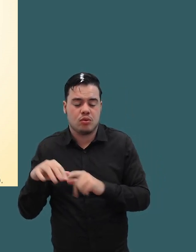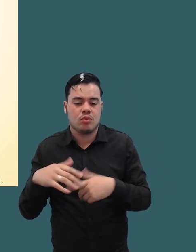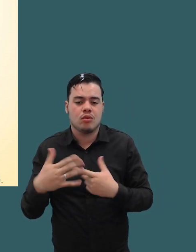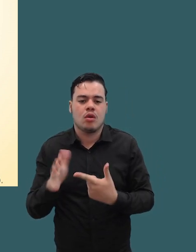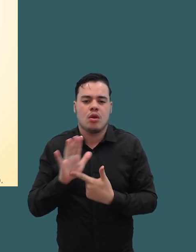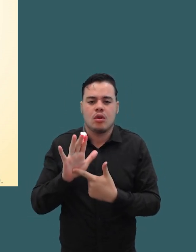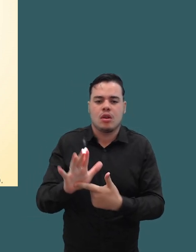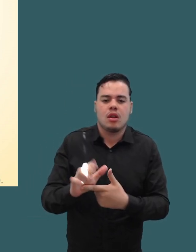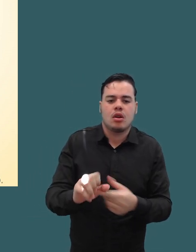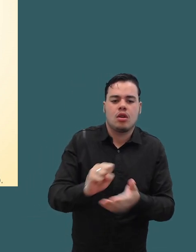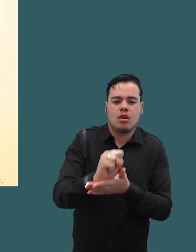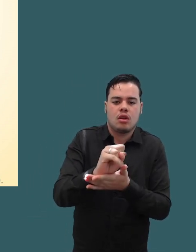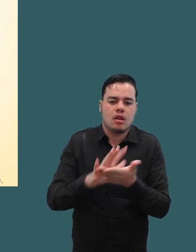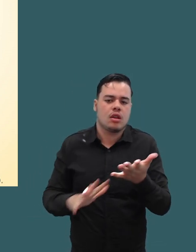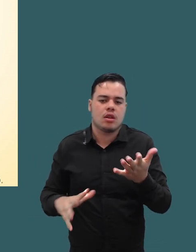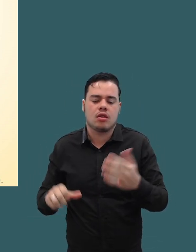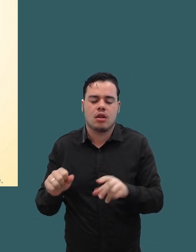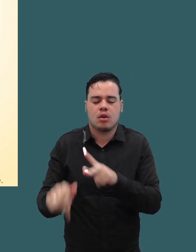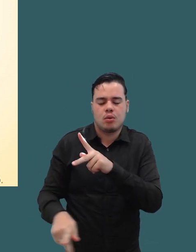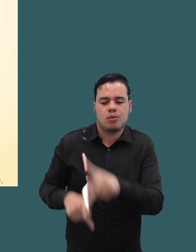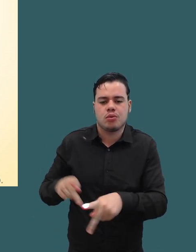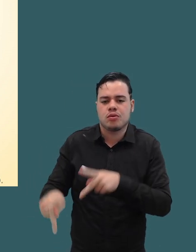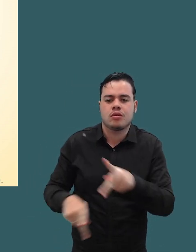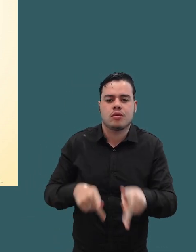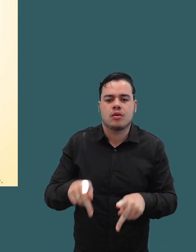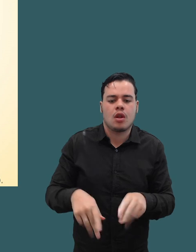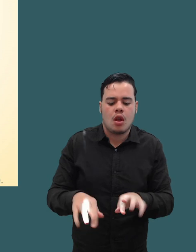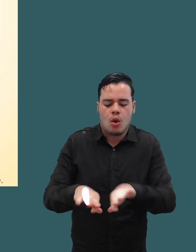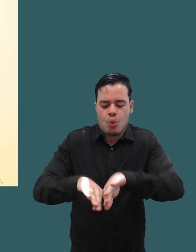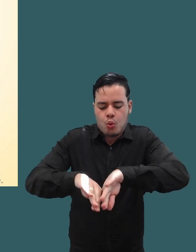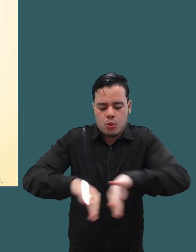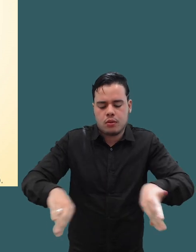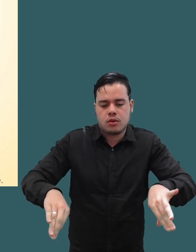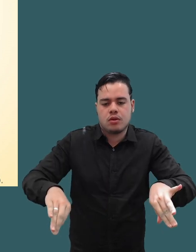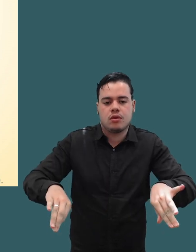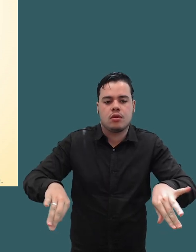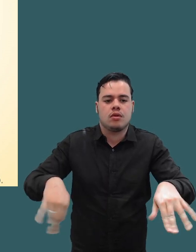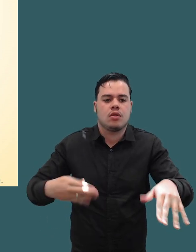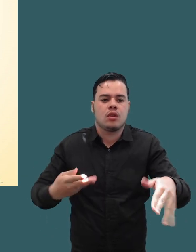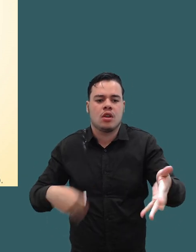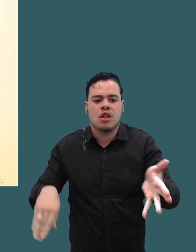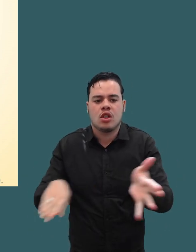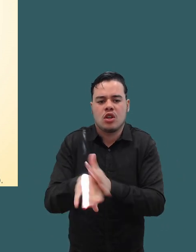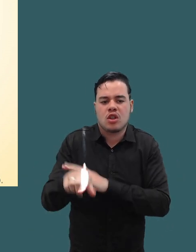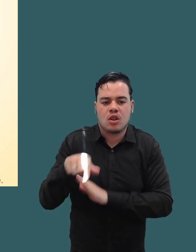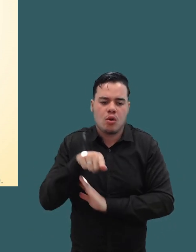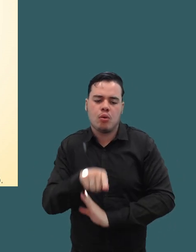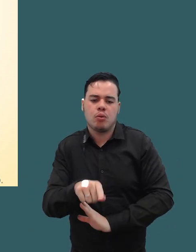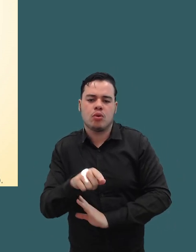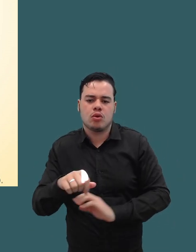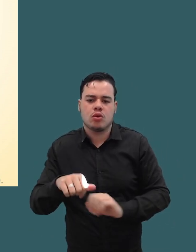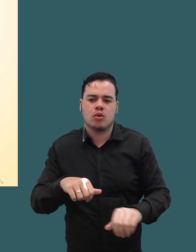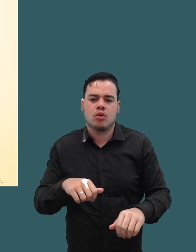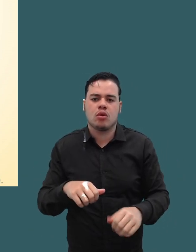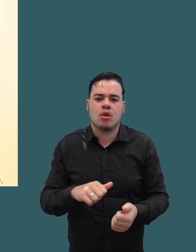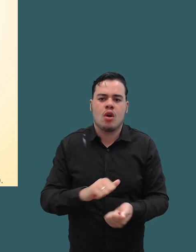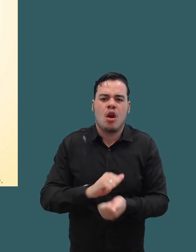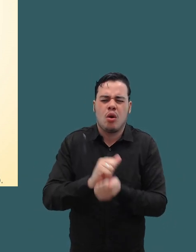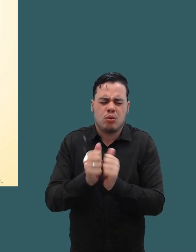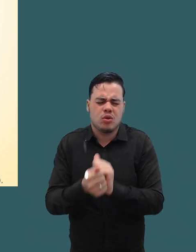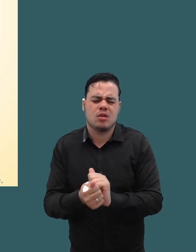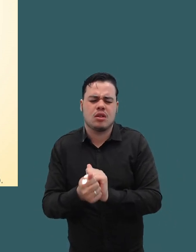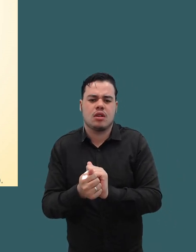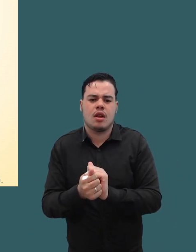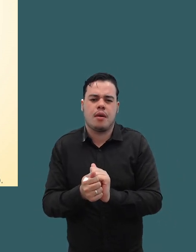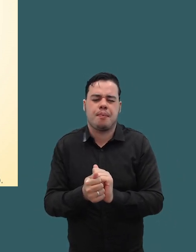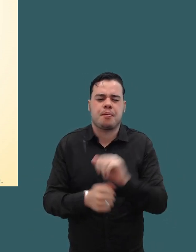a nossas atividades na população, a gente dividir. É a gente chegar ao ponto de montar planejamentos estratégicos.